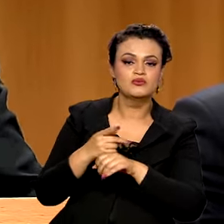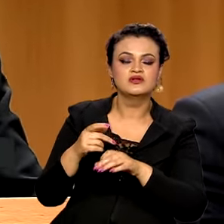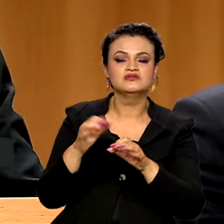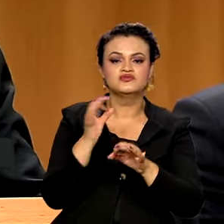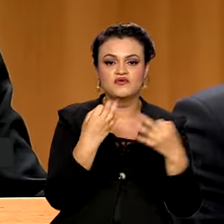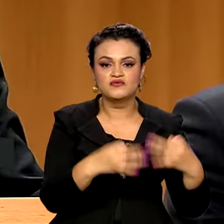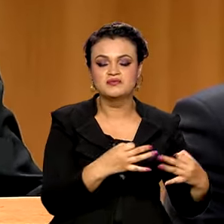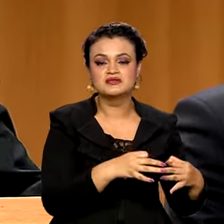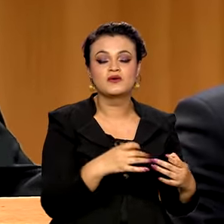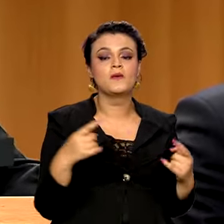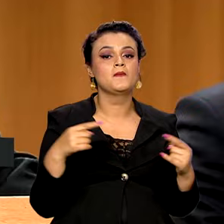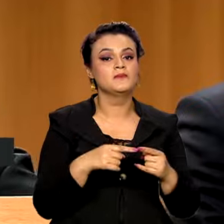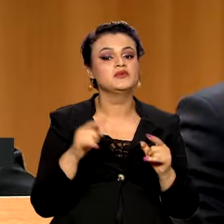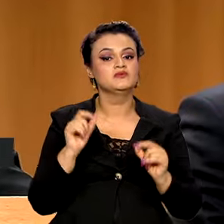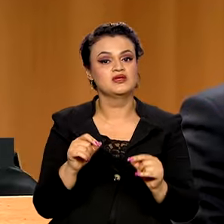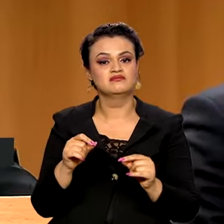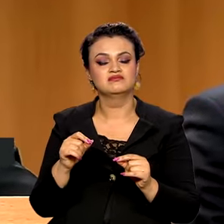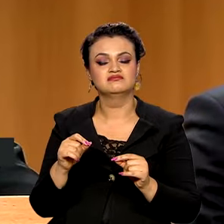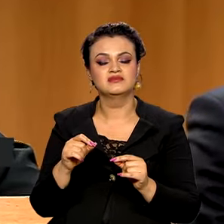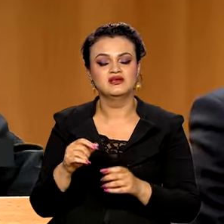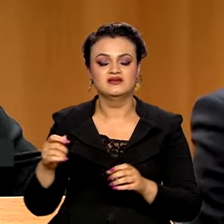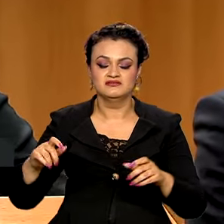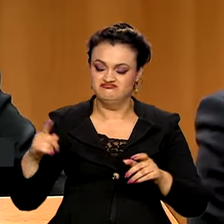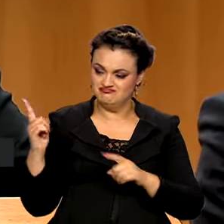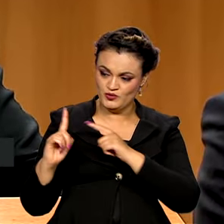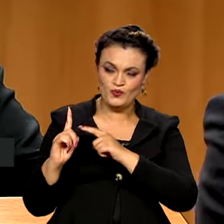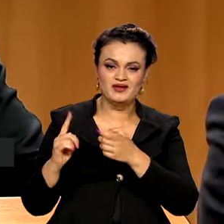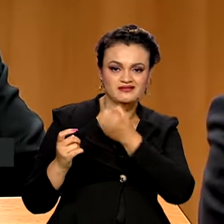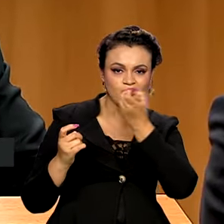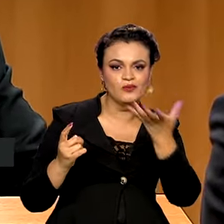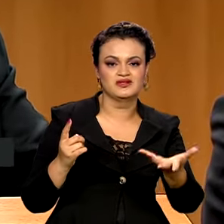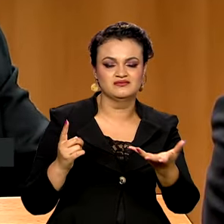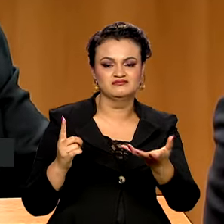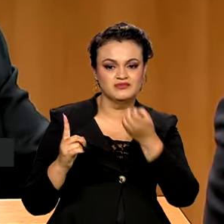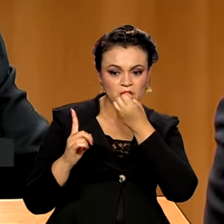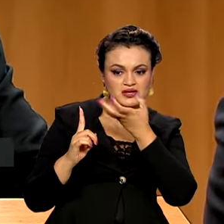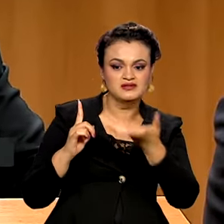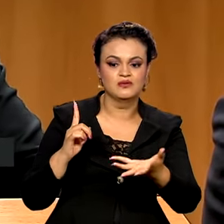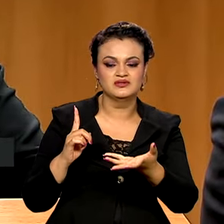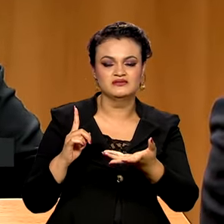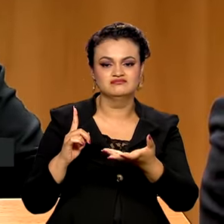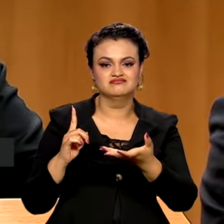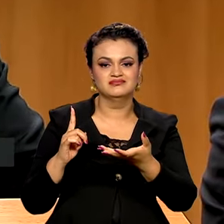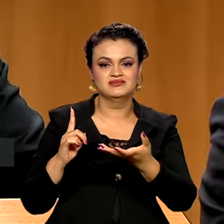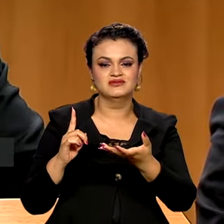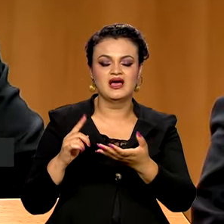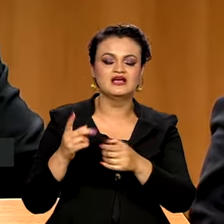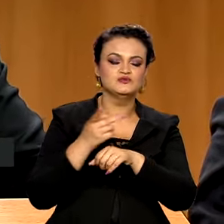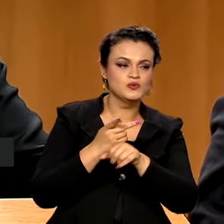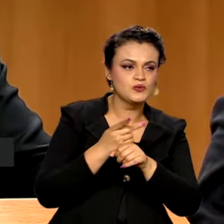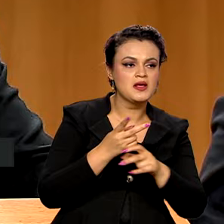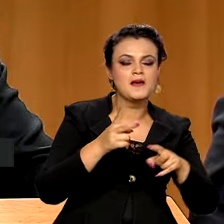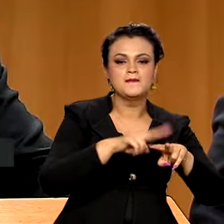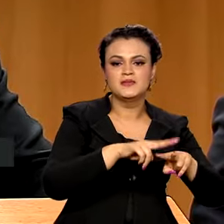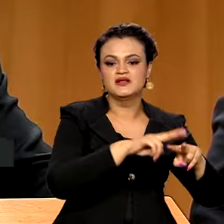estão relacionados à delação premiada do Elcio. Ou seja, a busca e apreensão,